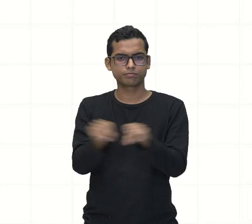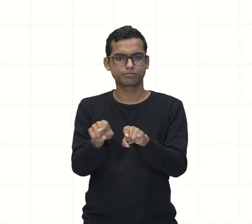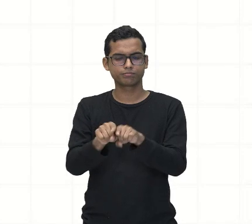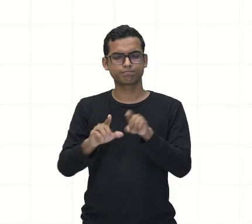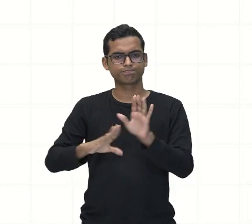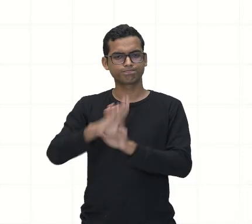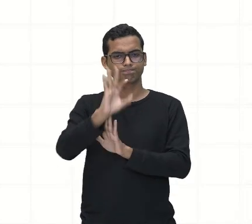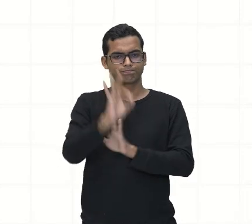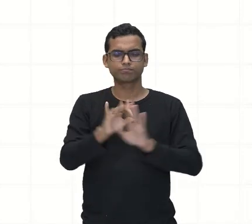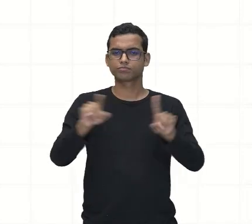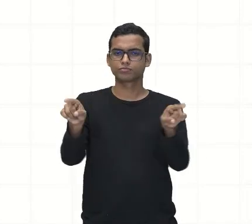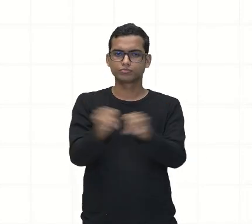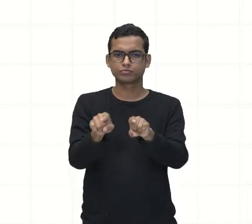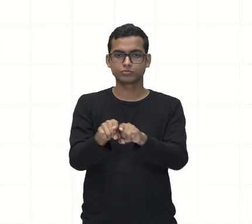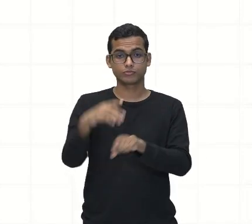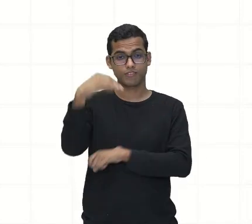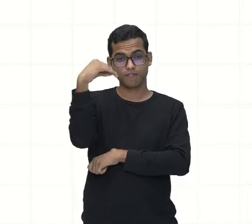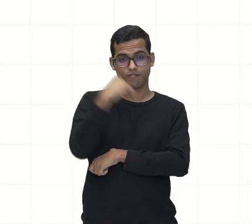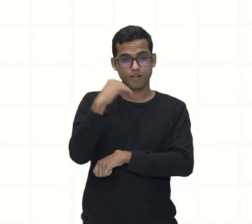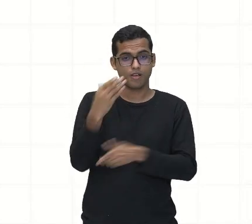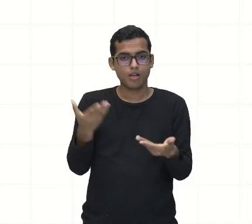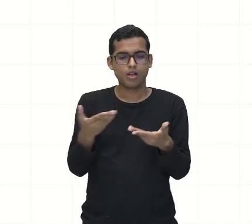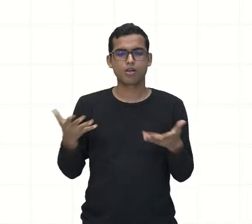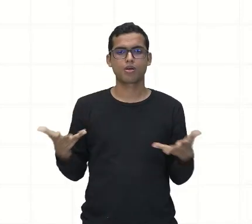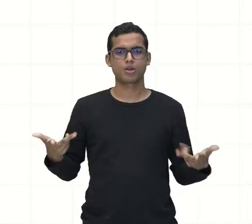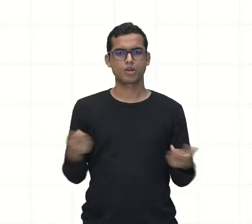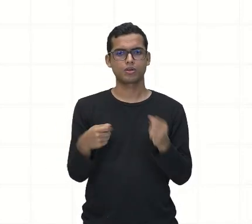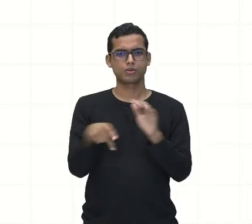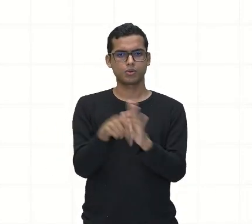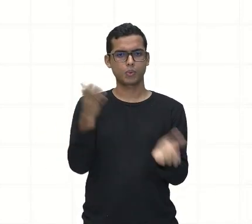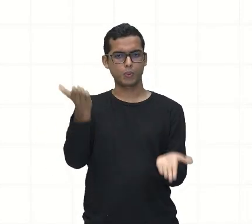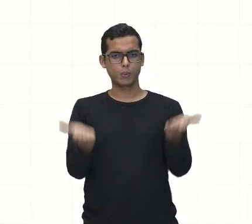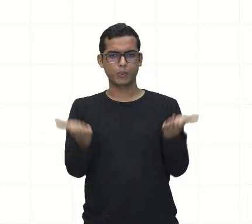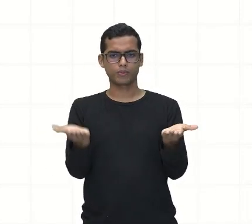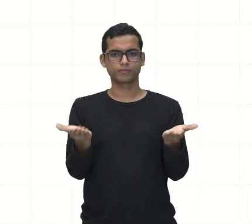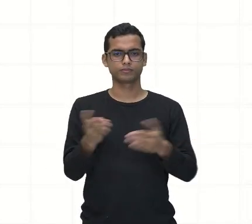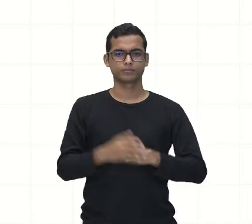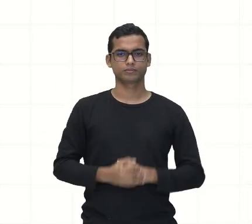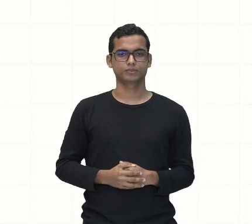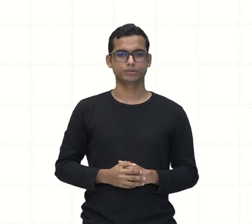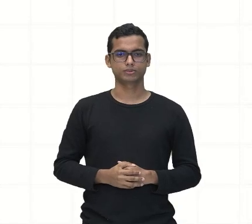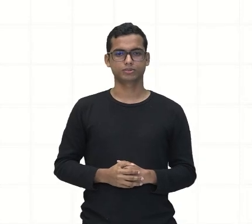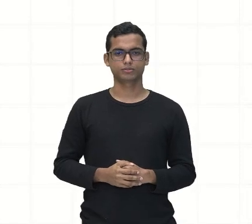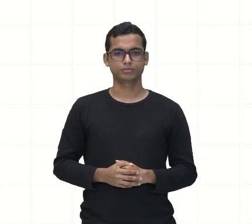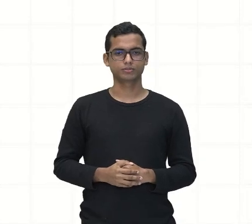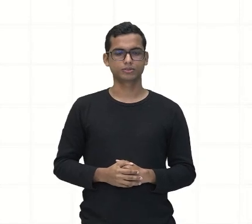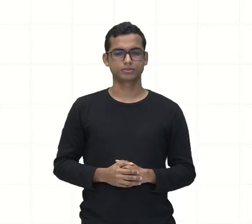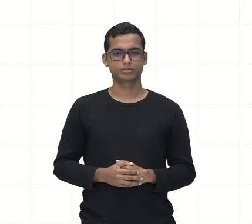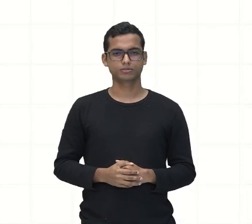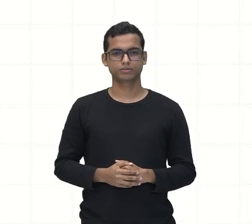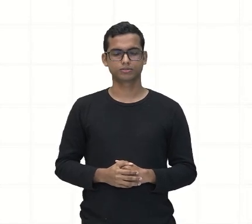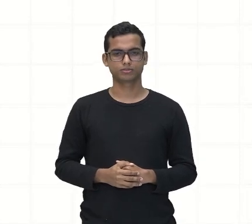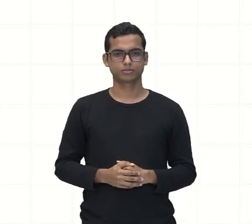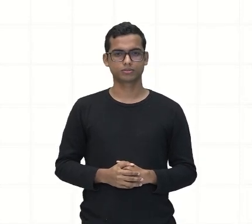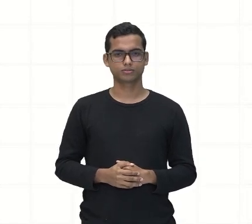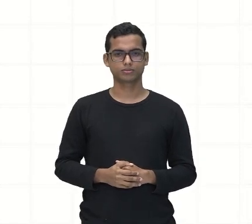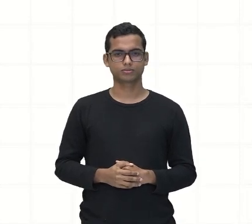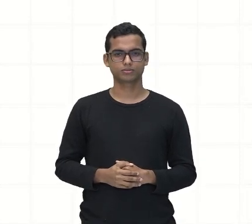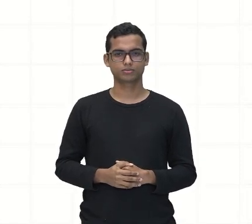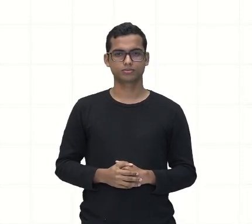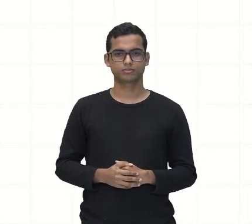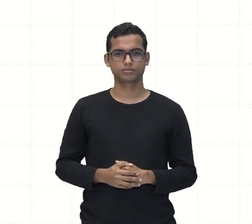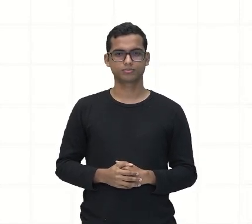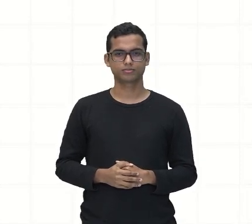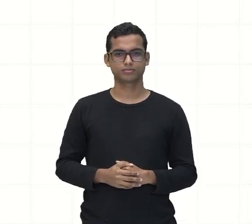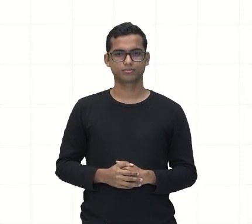fraco, né? A habilidade mais fraca dele aqui seria o equilíbrio. Tudo bem? Então, observe que o